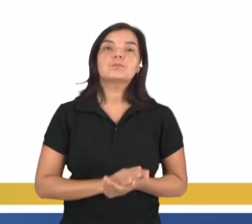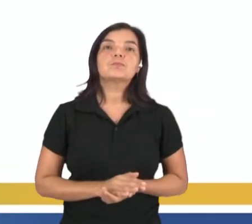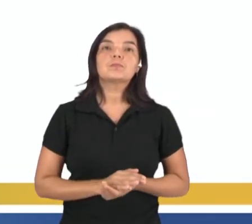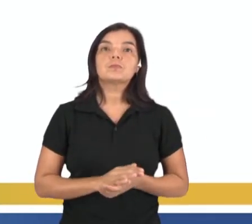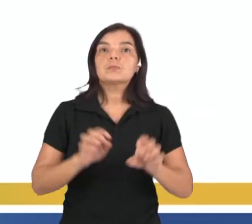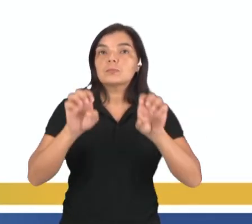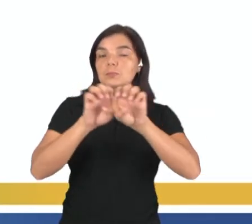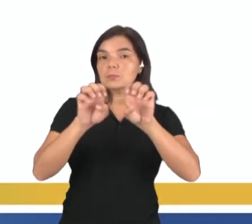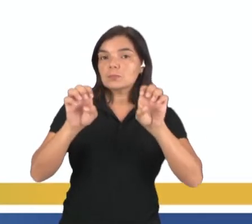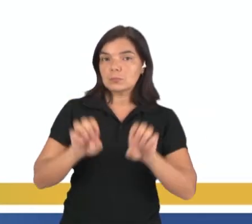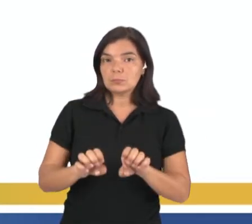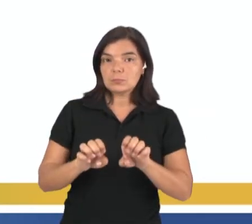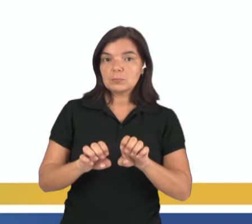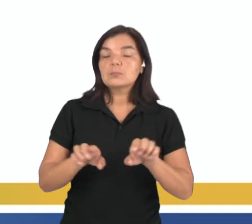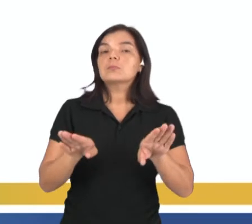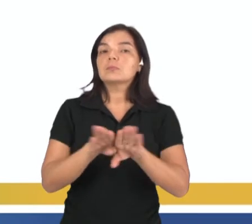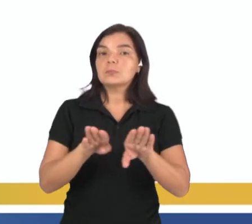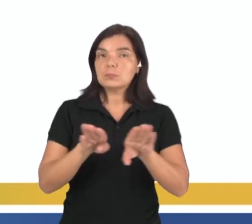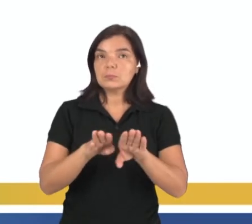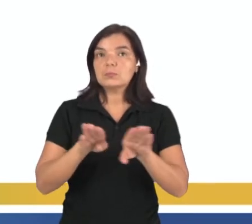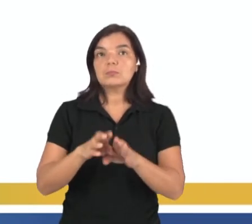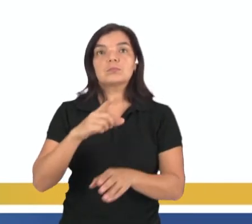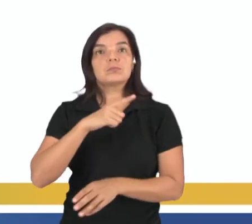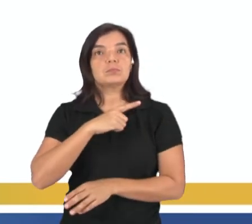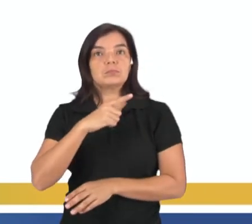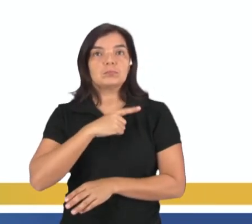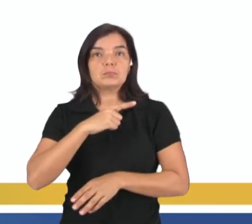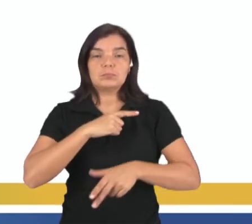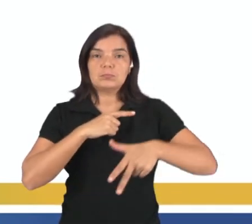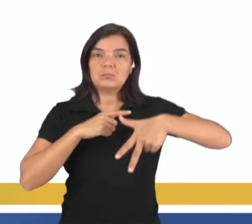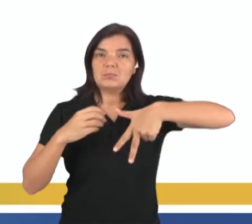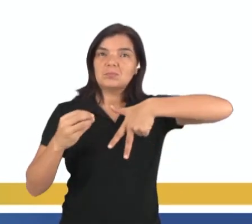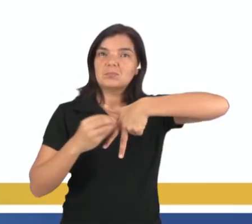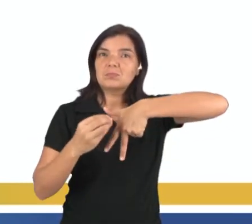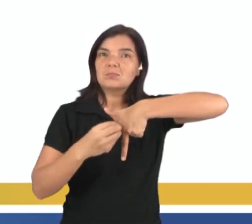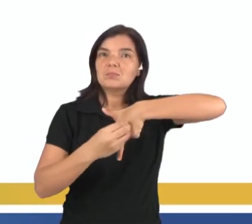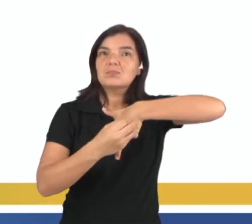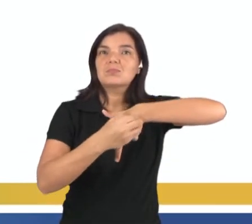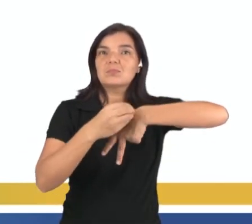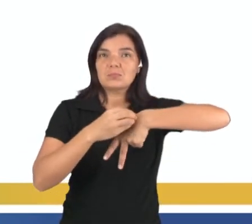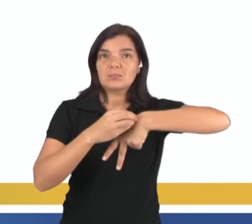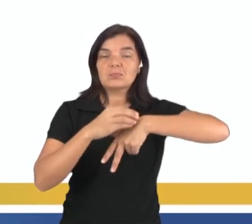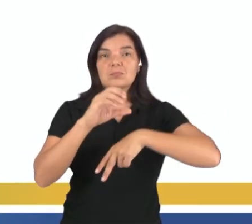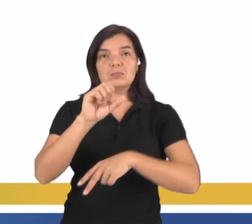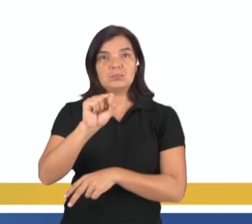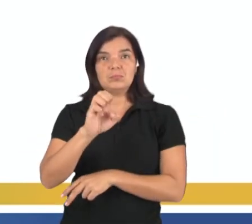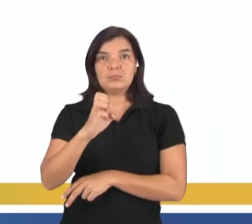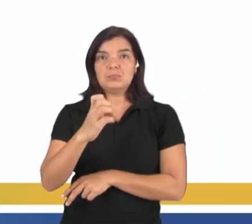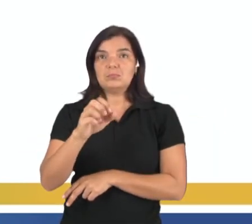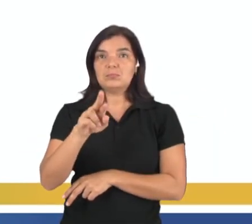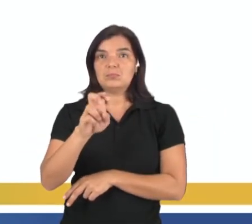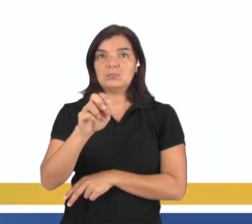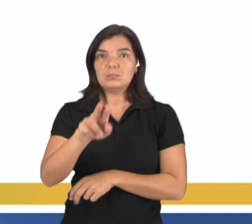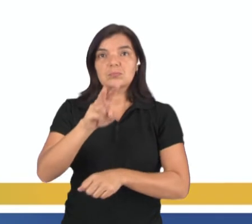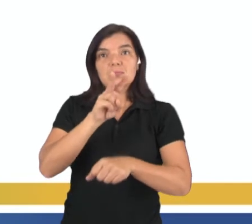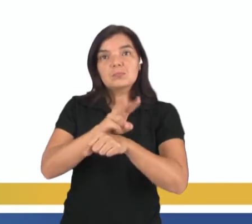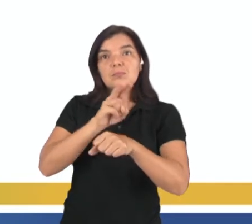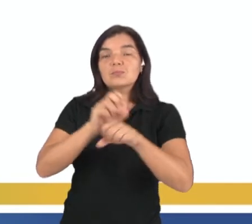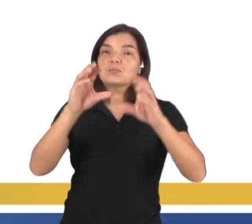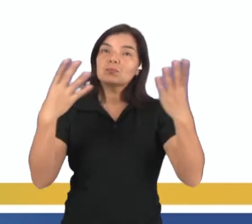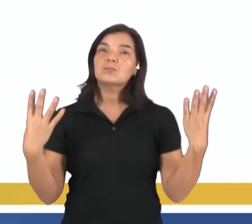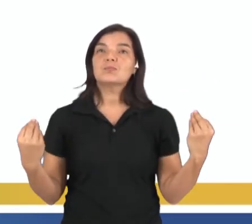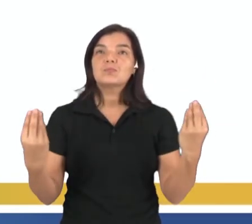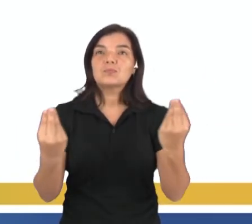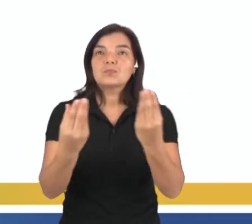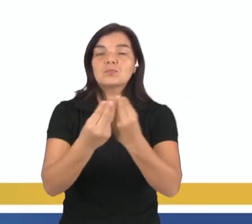questão. A estrutura que tem a função de secretar uma substância alcalina que protege os